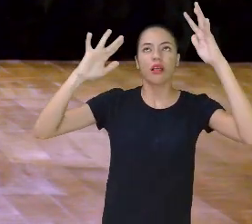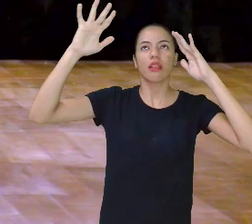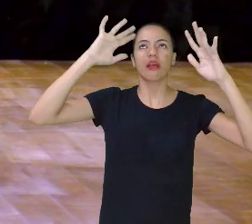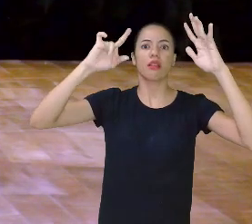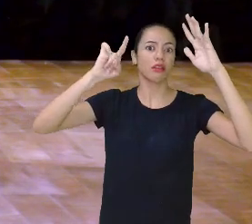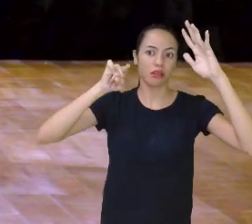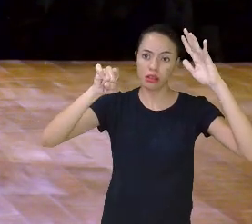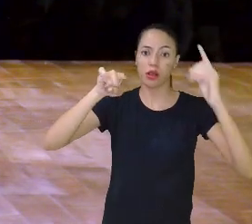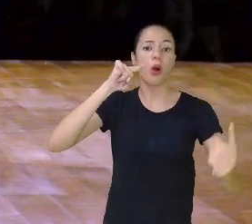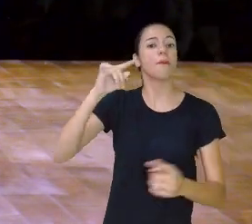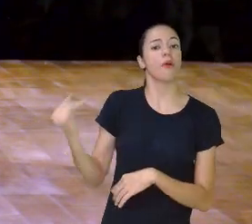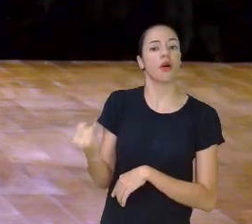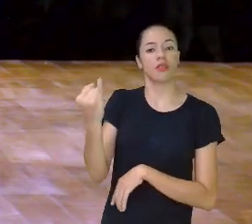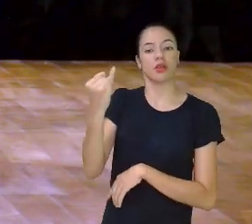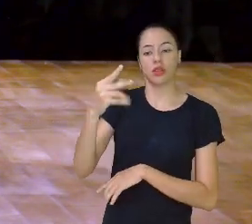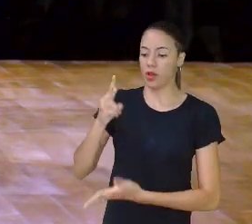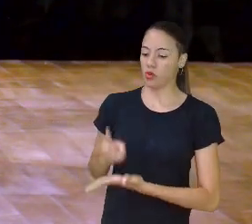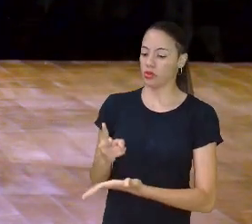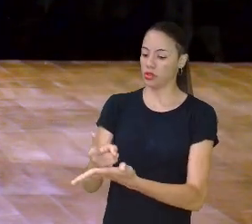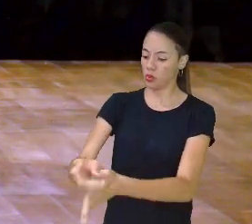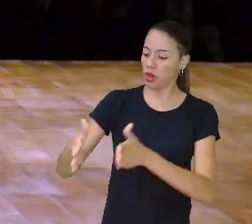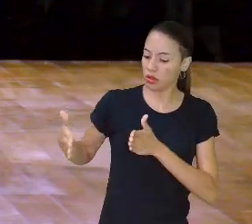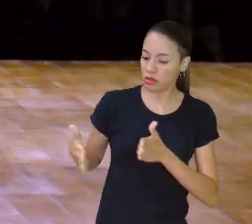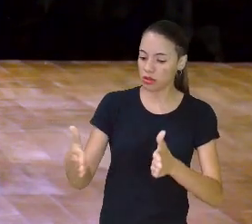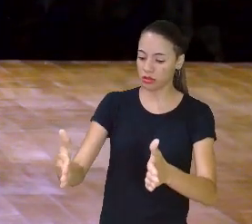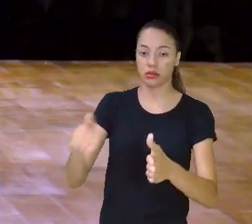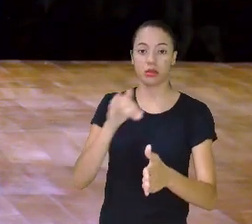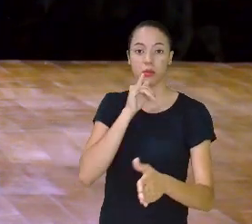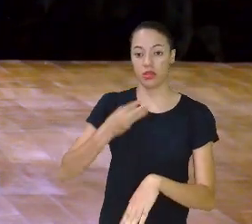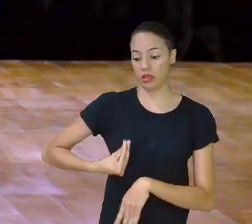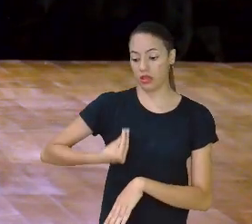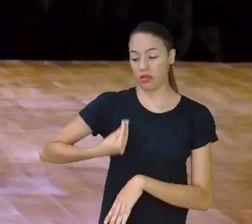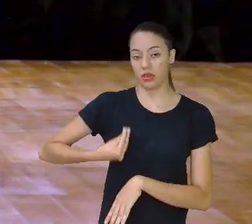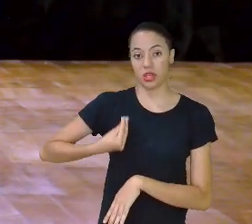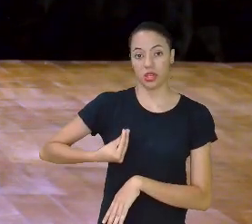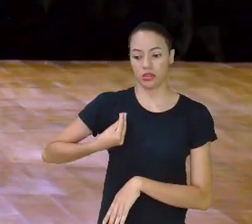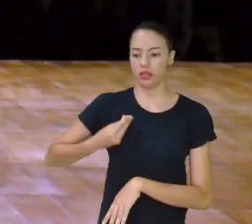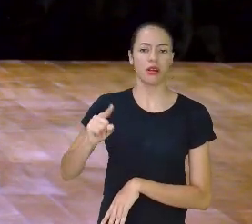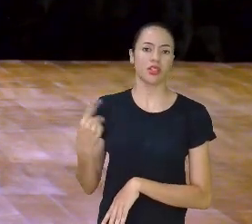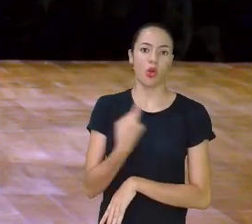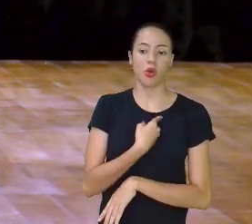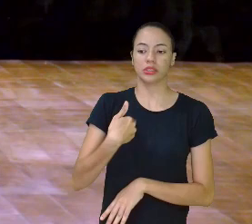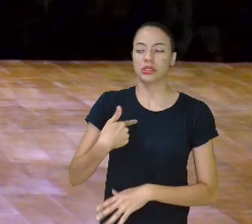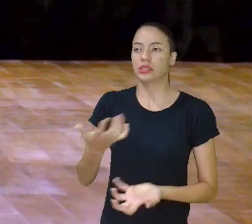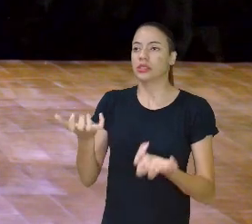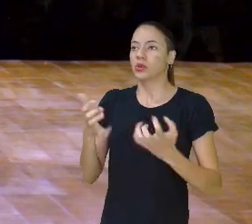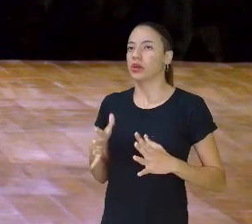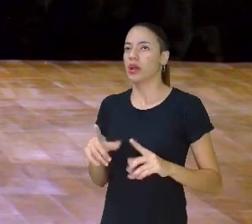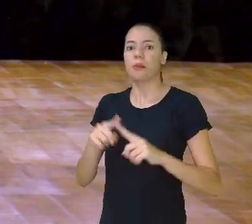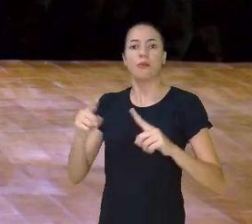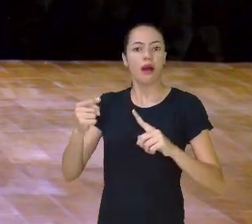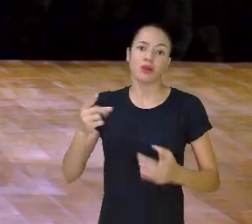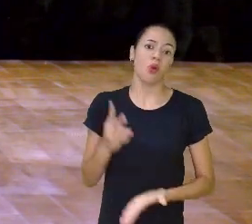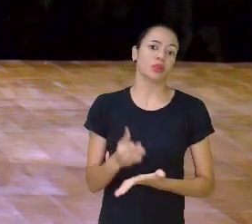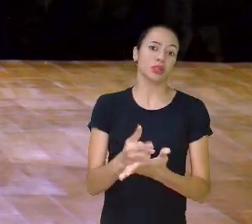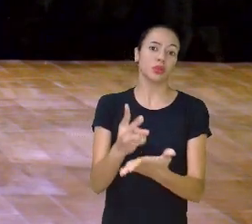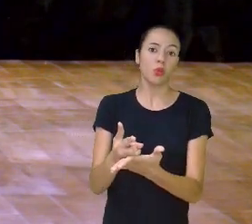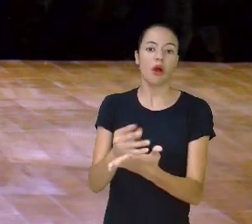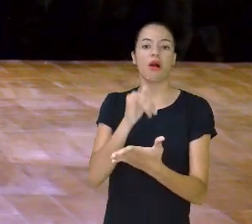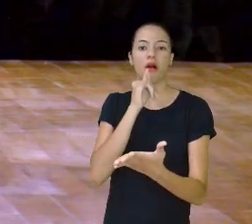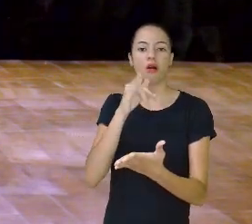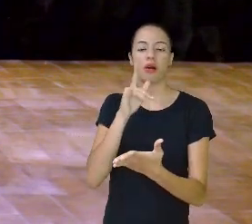na nossa vida, mesmo que não quisermos, estaremos sempre ali caminhando através do tempo e do